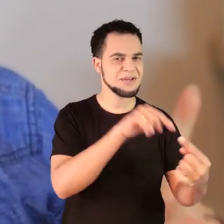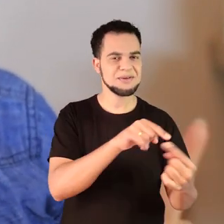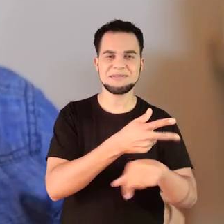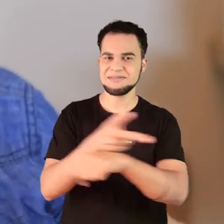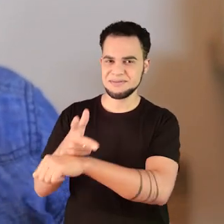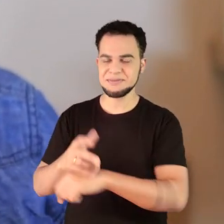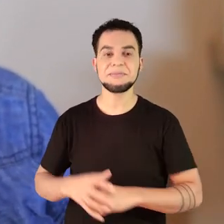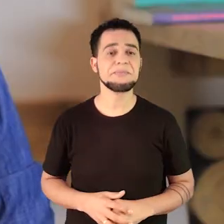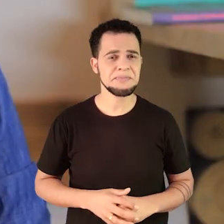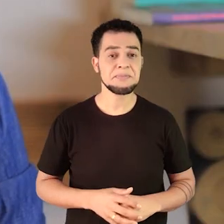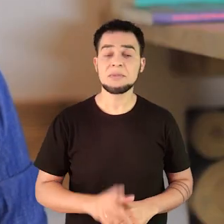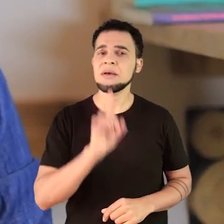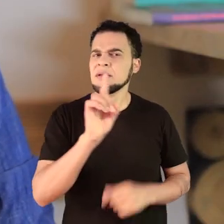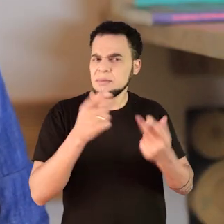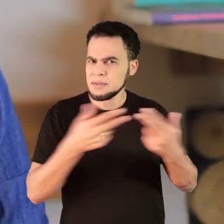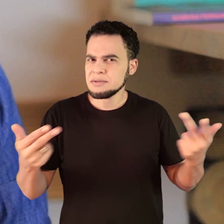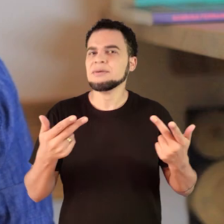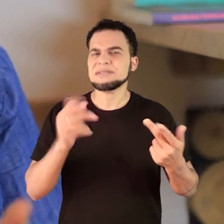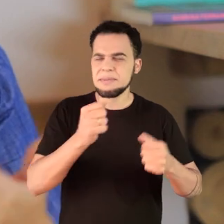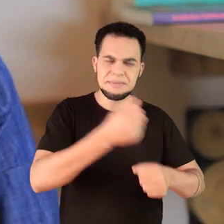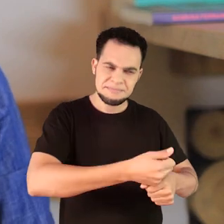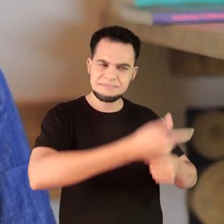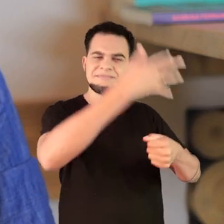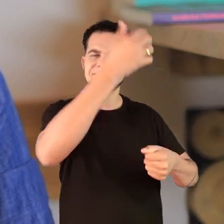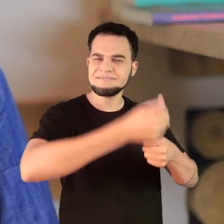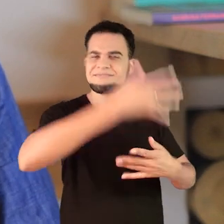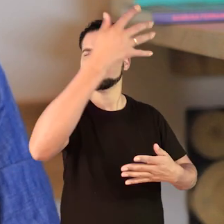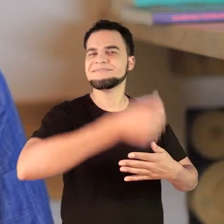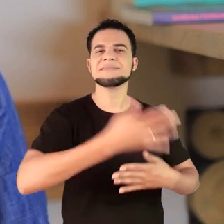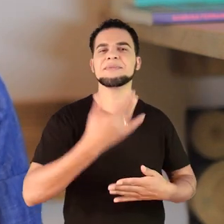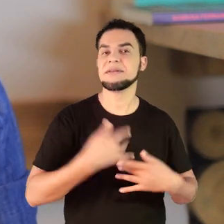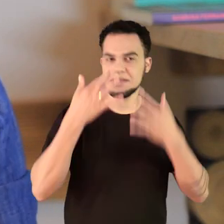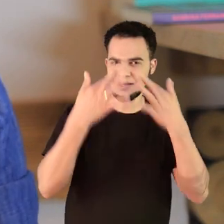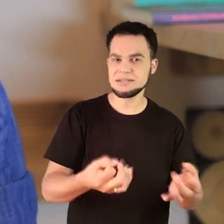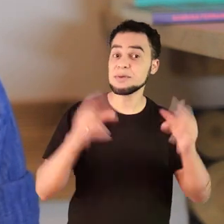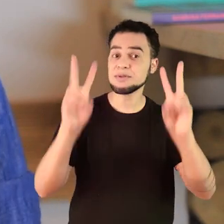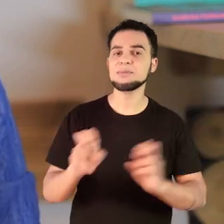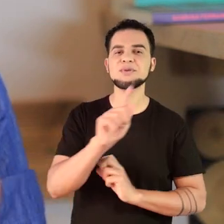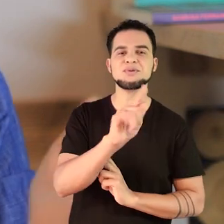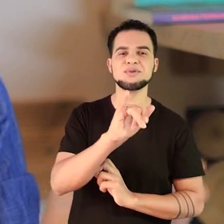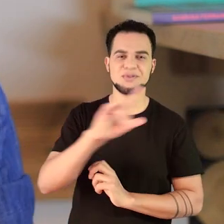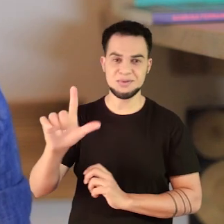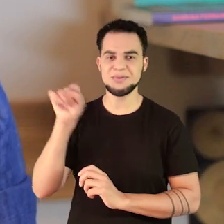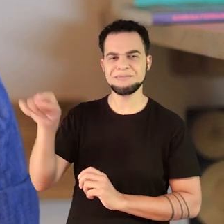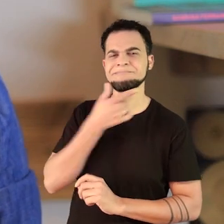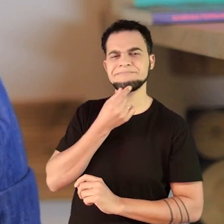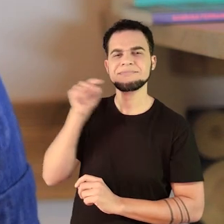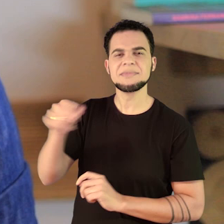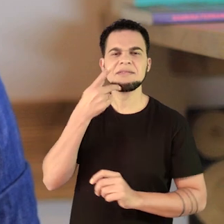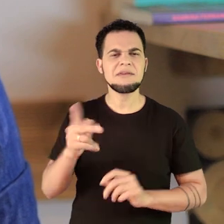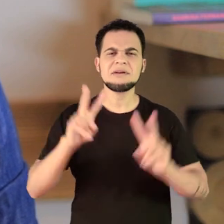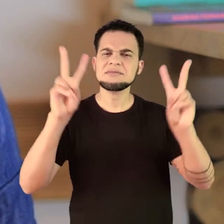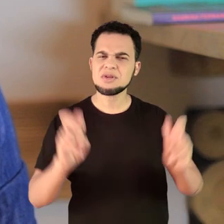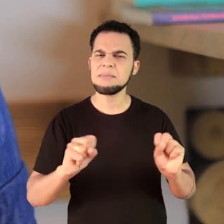apesar do gancho deste vídeo. Eu posso dizer que uma coisa que aparecia na minha timeline sempre que me chamava a atenção é a questão do Gil, e